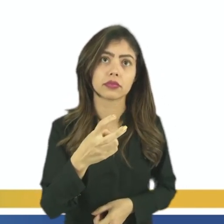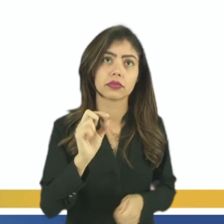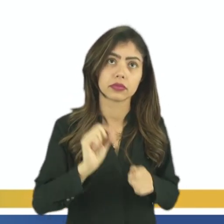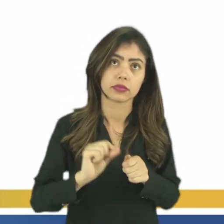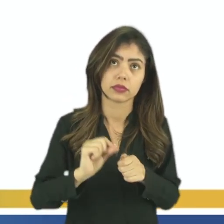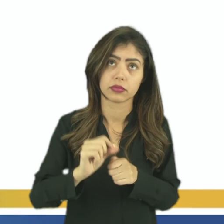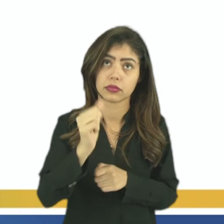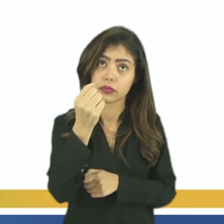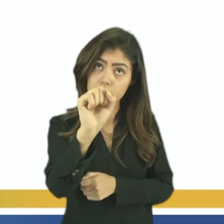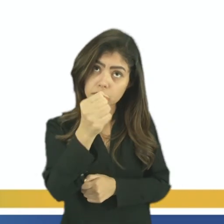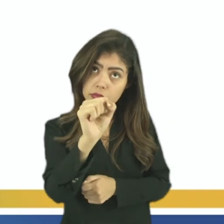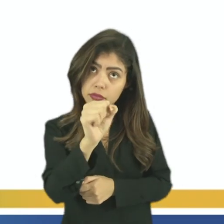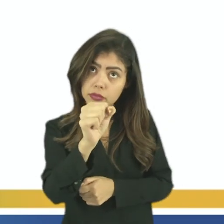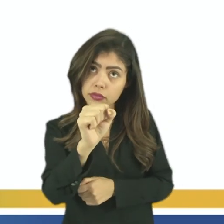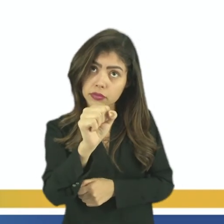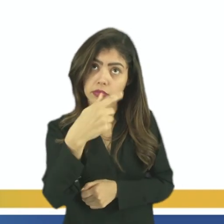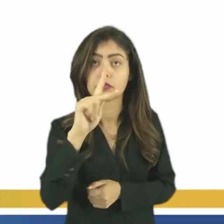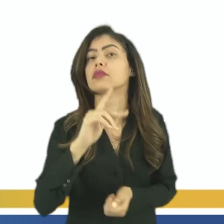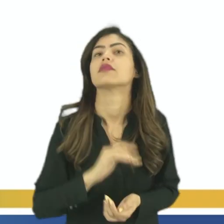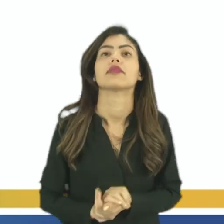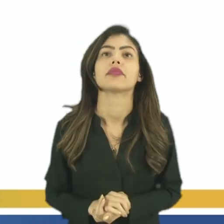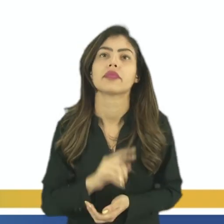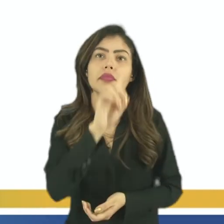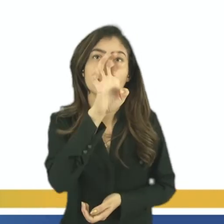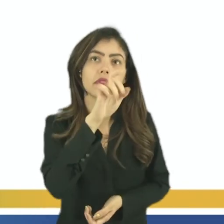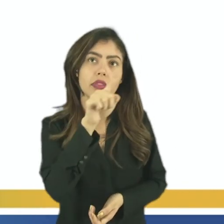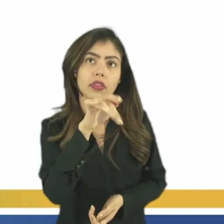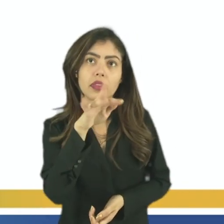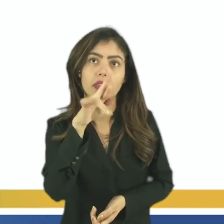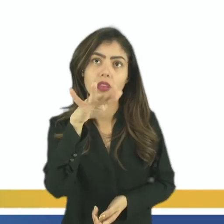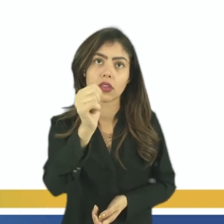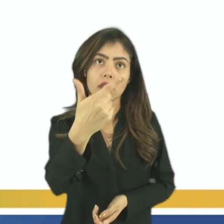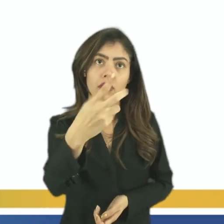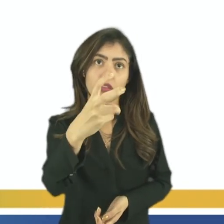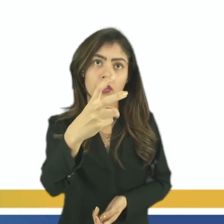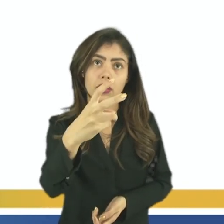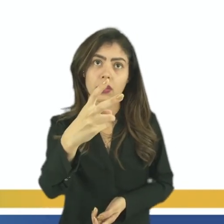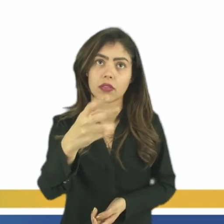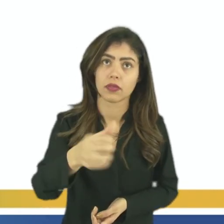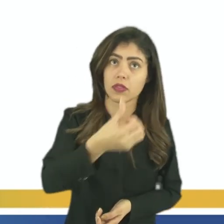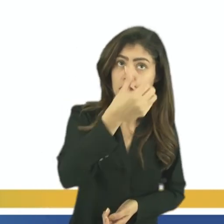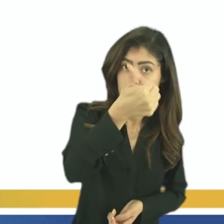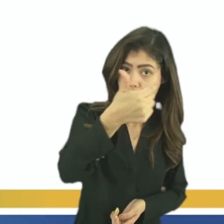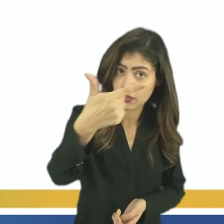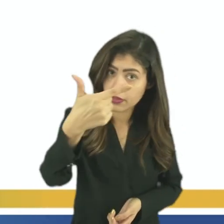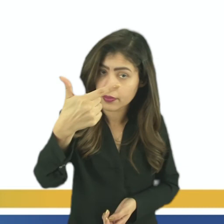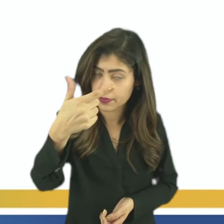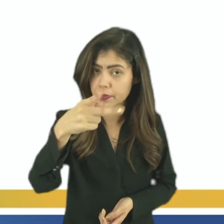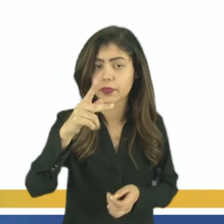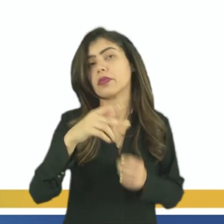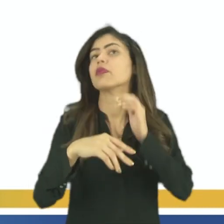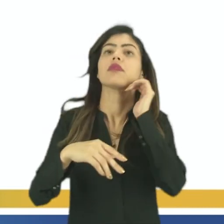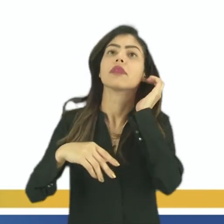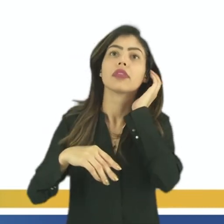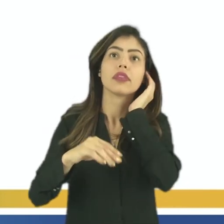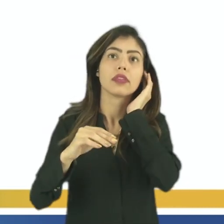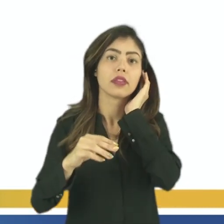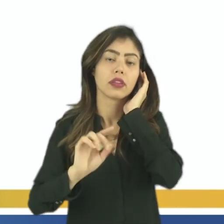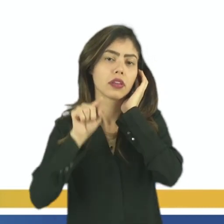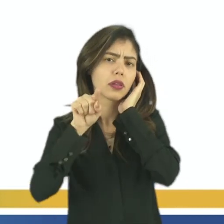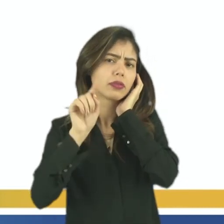fez oito fez cês tem oito deles já ezequiel em 25 hoje tem sexta em 12 deles